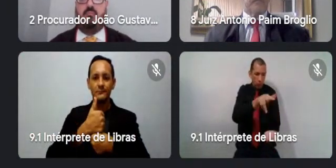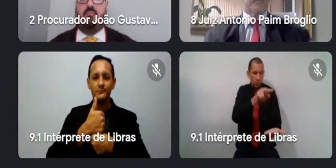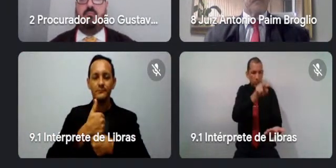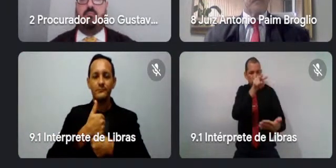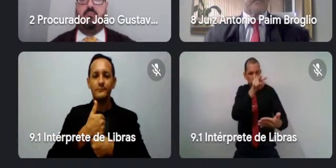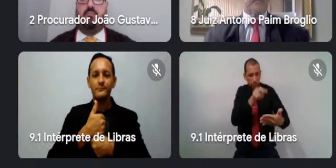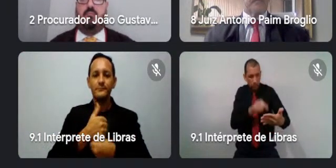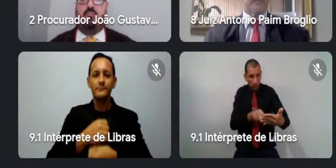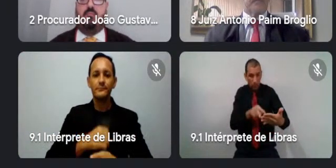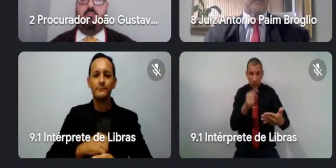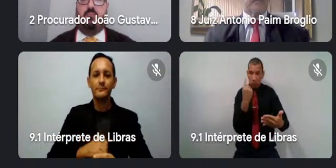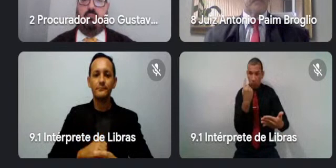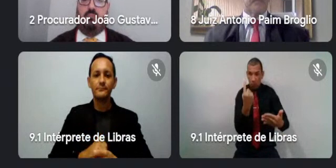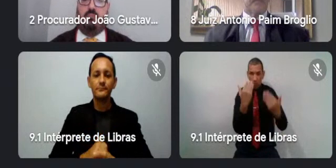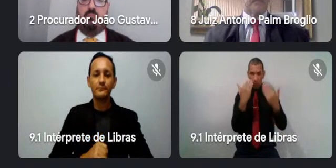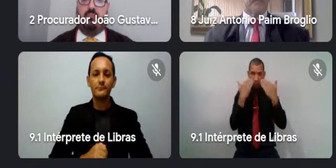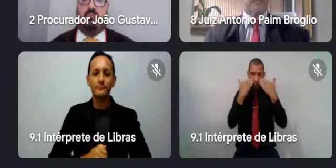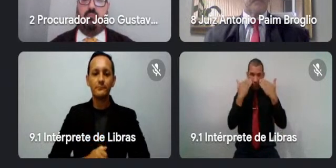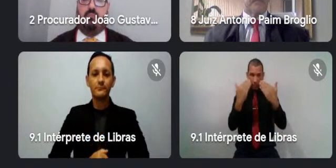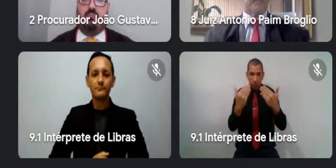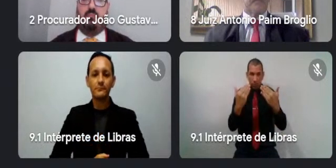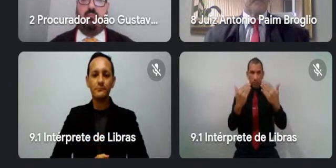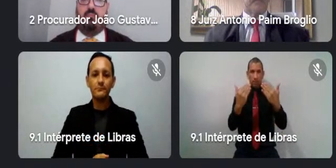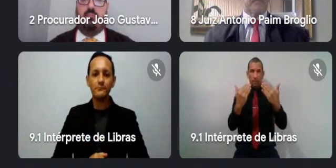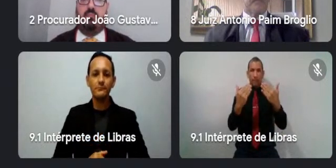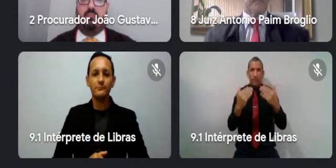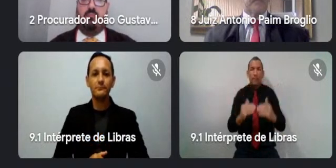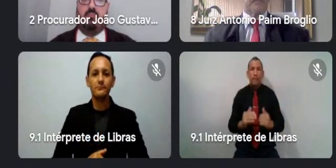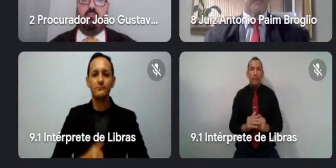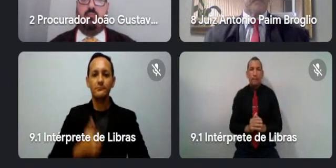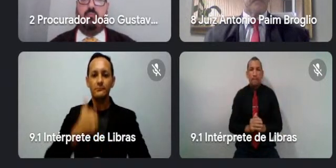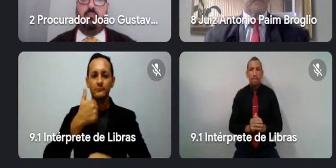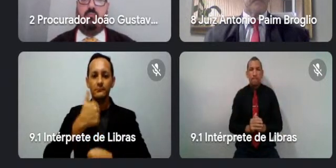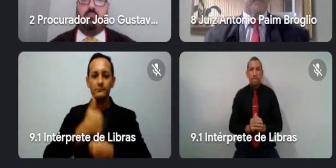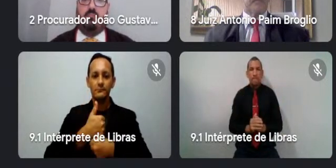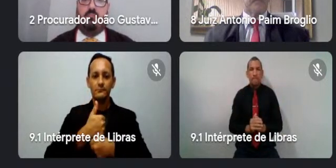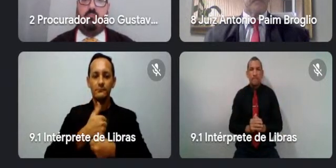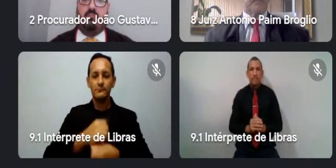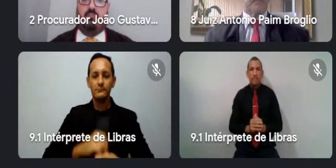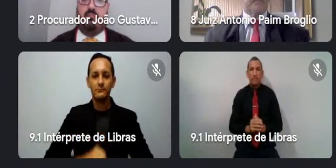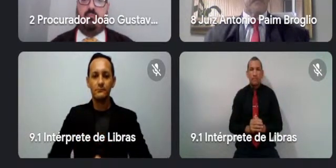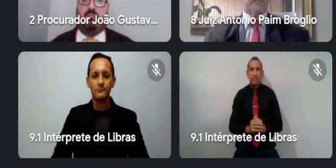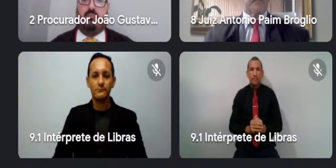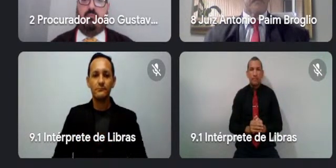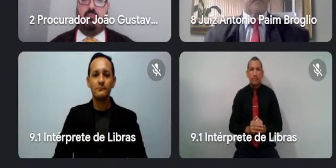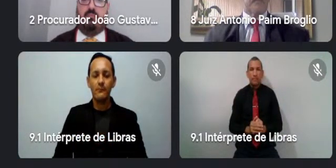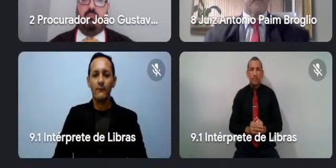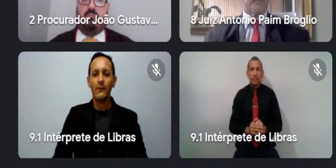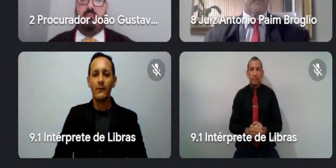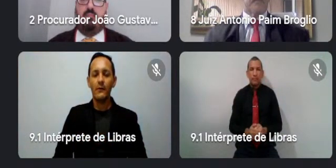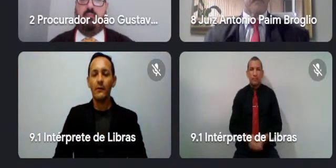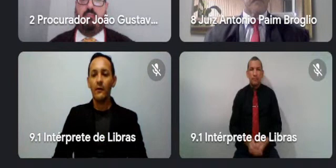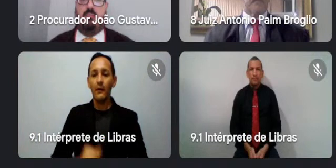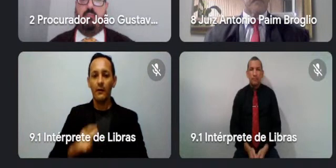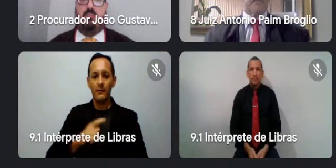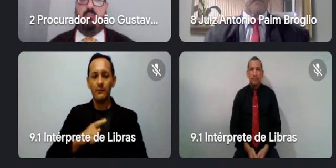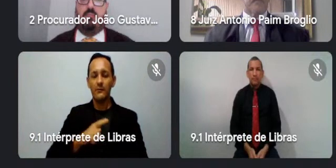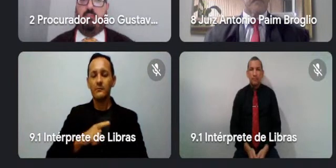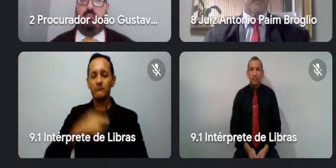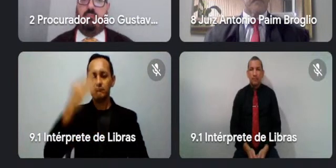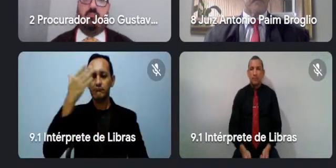pelo menos uma das testemunha eu Anderson Cardoso Moreira ele confirmou a oferta